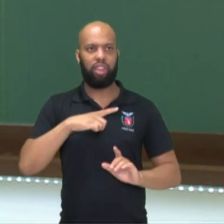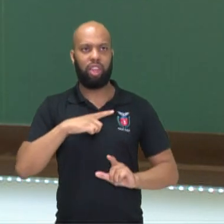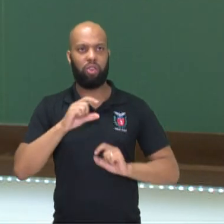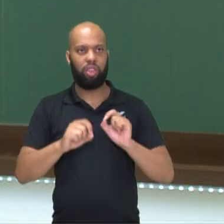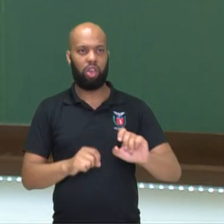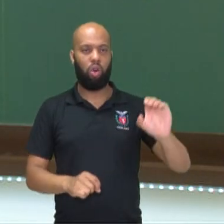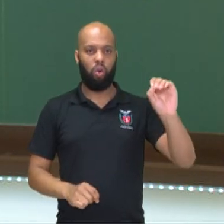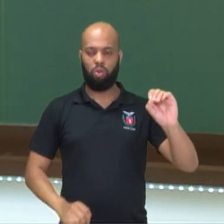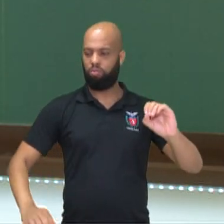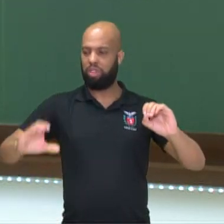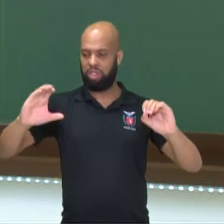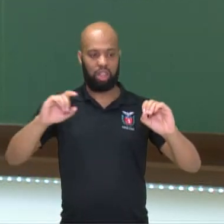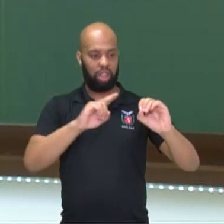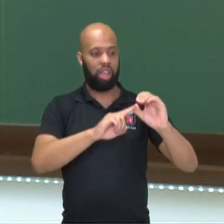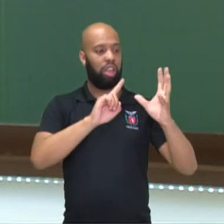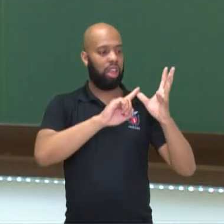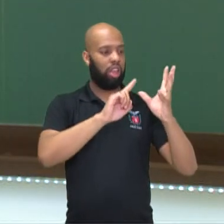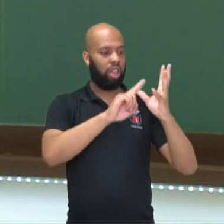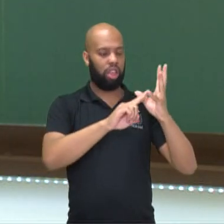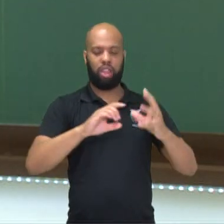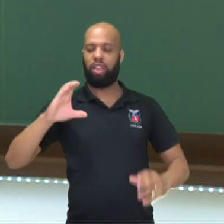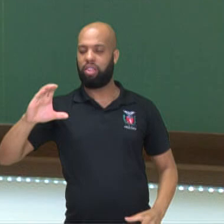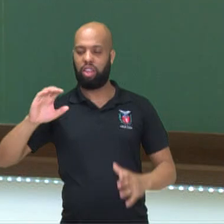juntinho. Semi-pagão.